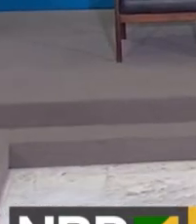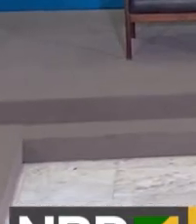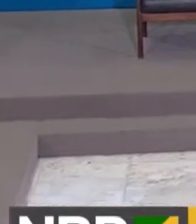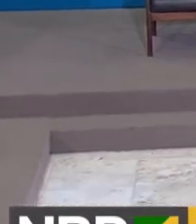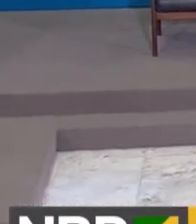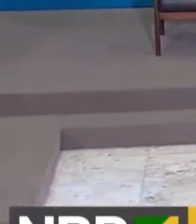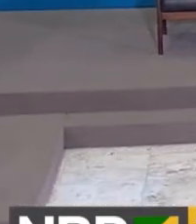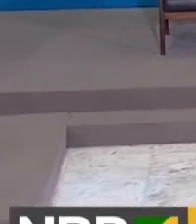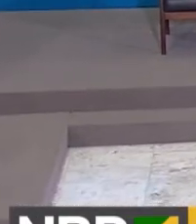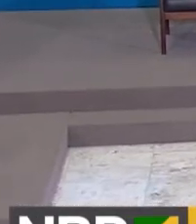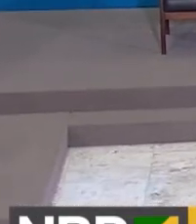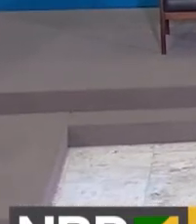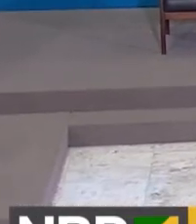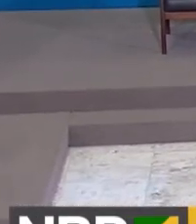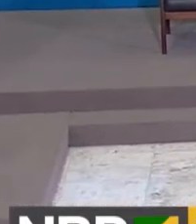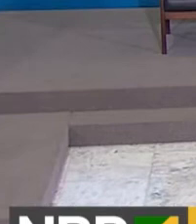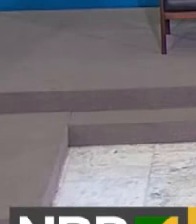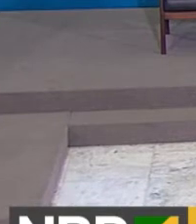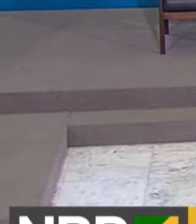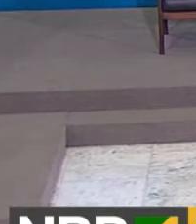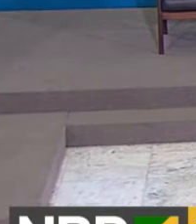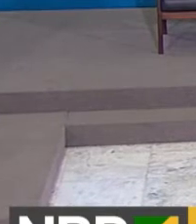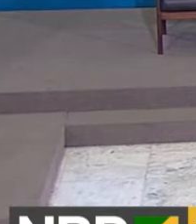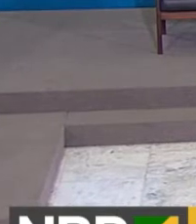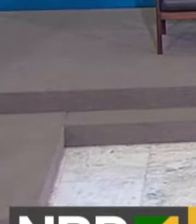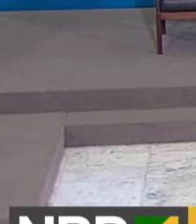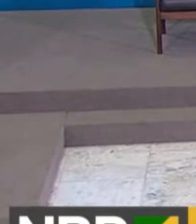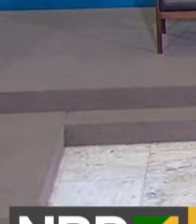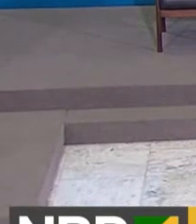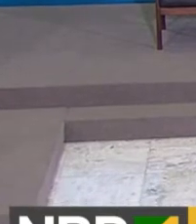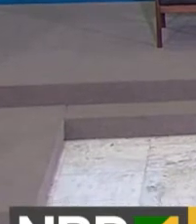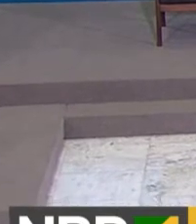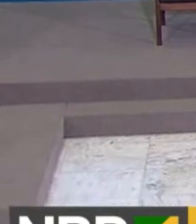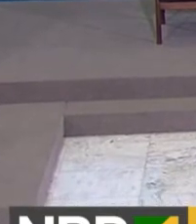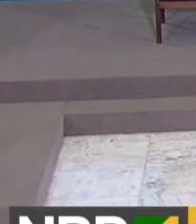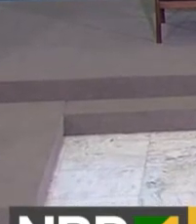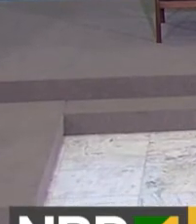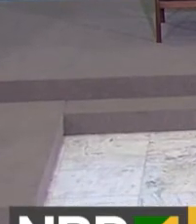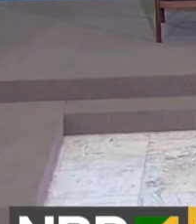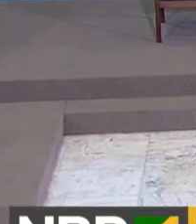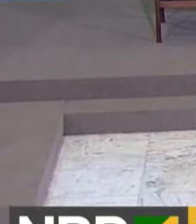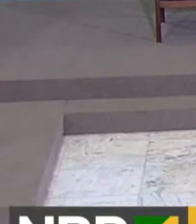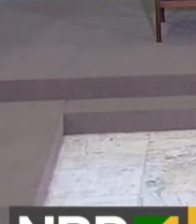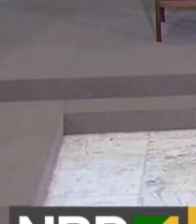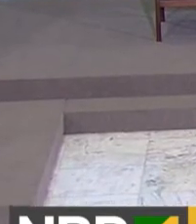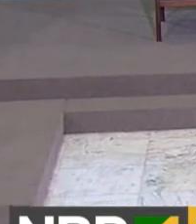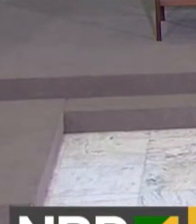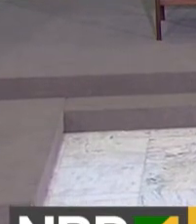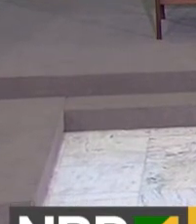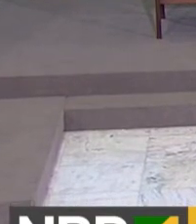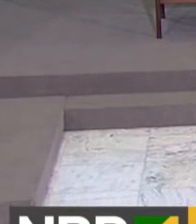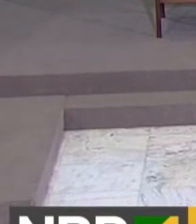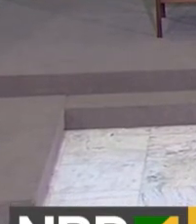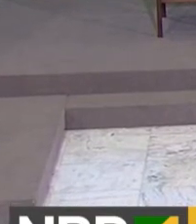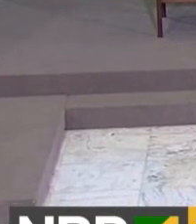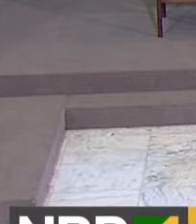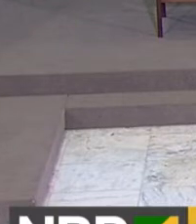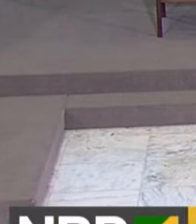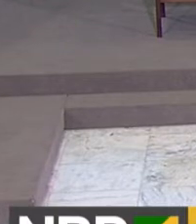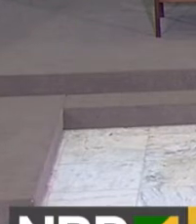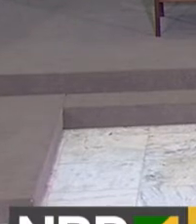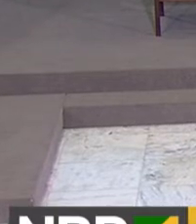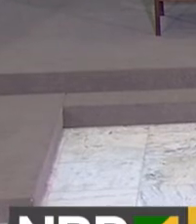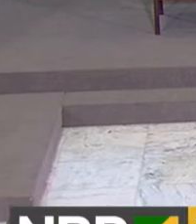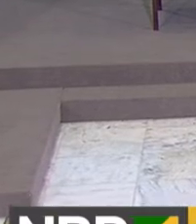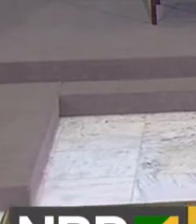obrigado presidente do santana gostaria de saber dos ministros padilha e moreira franco